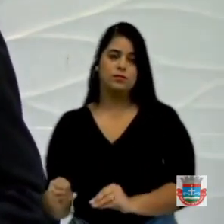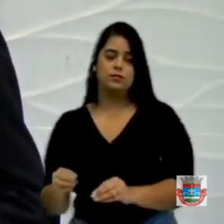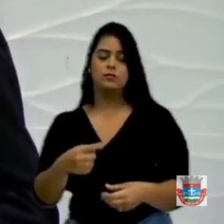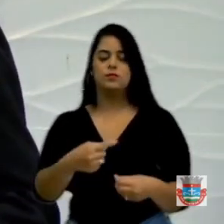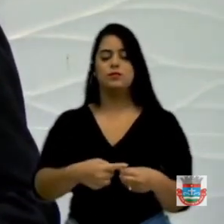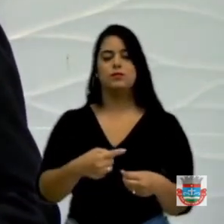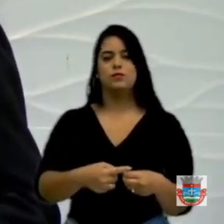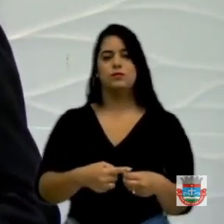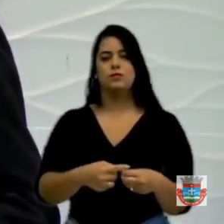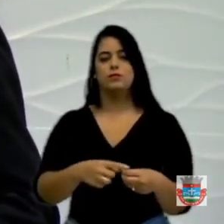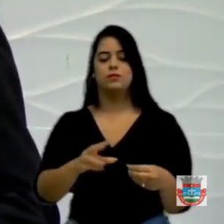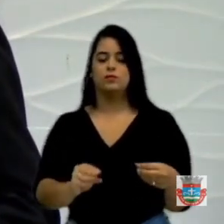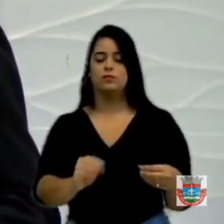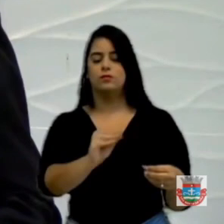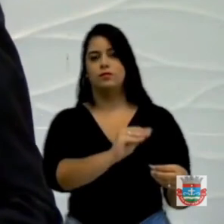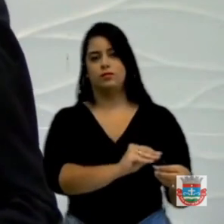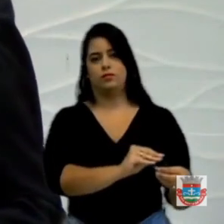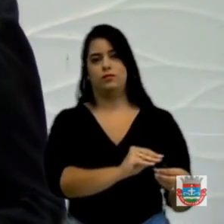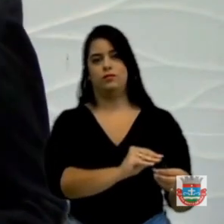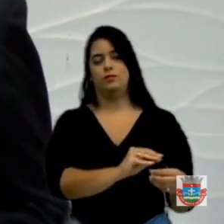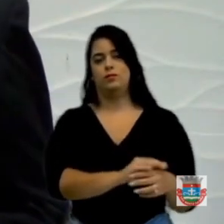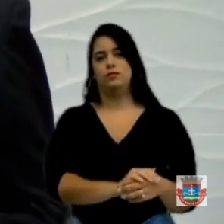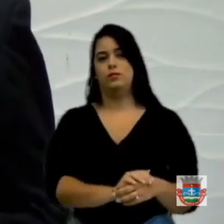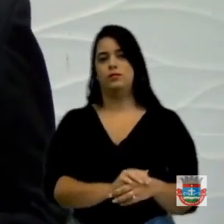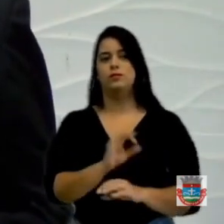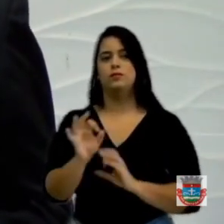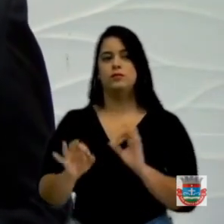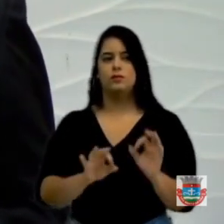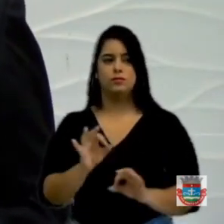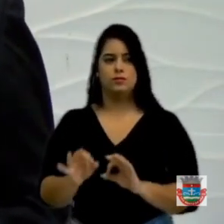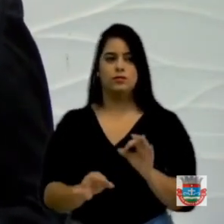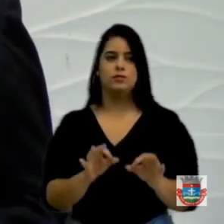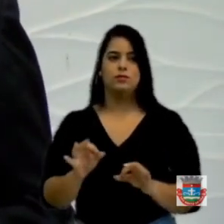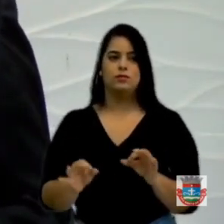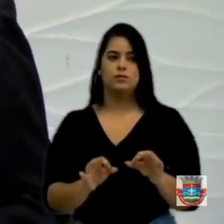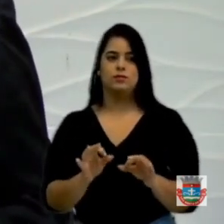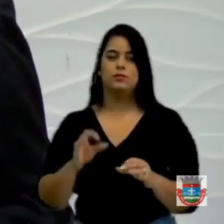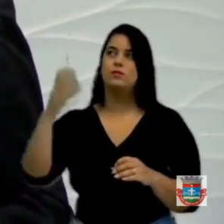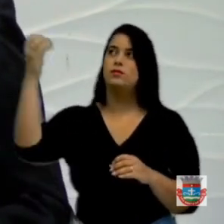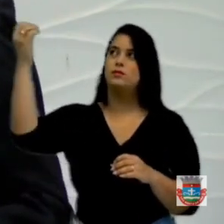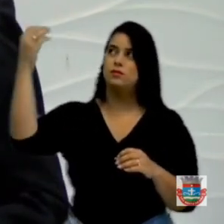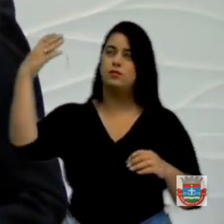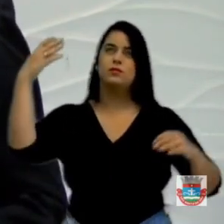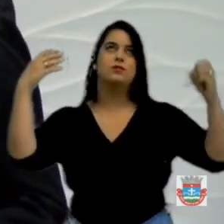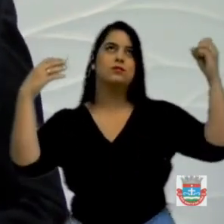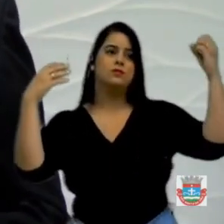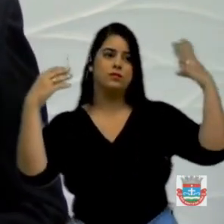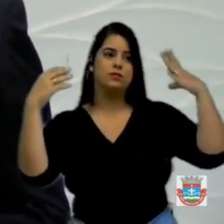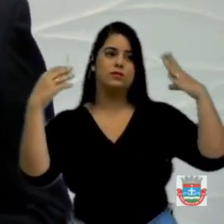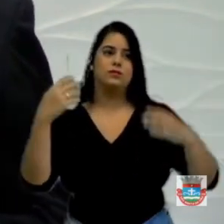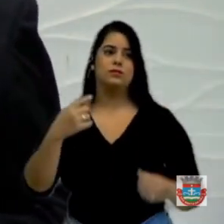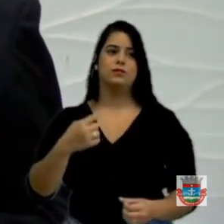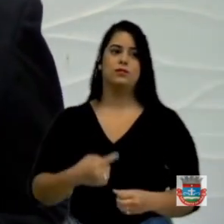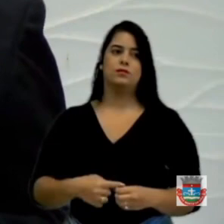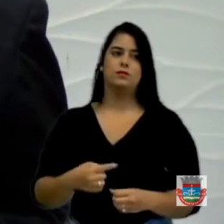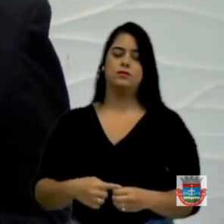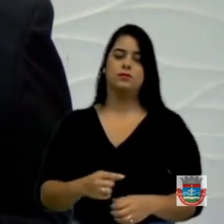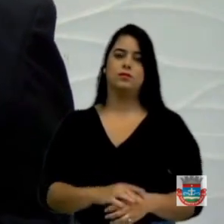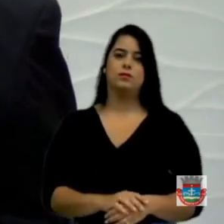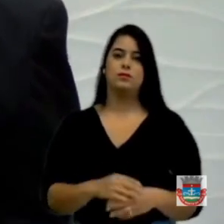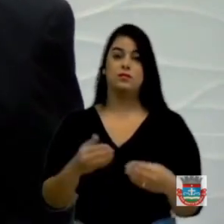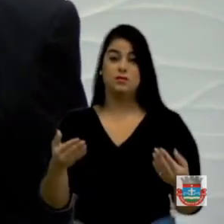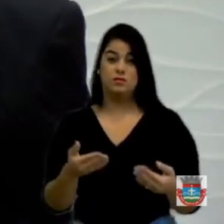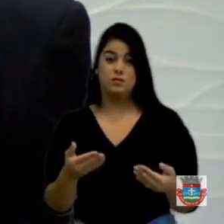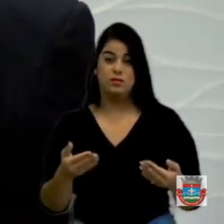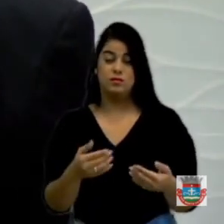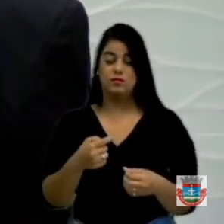município, para o município fazer a manutenção das lâmpadas do município. Hoje eu acho que São